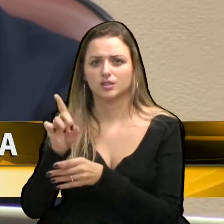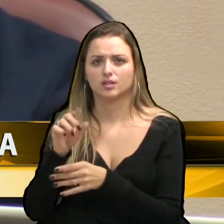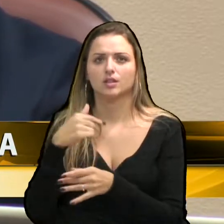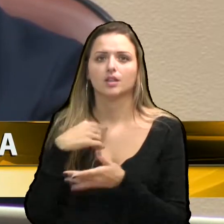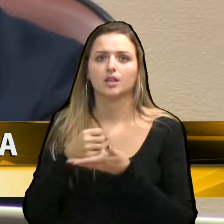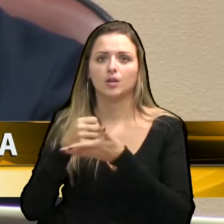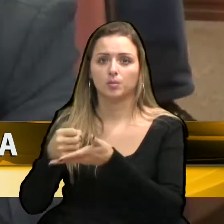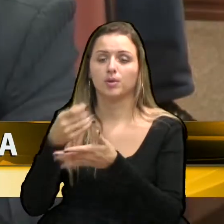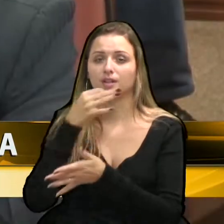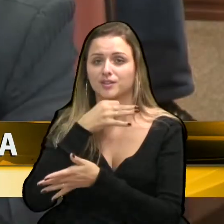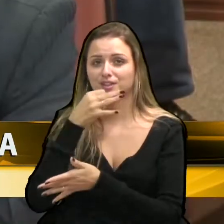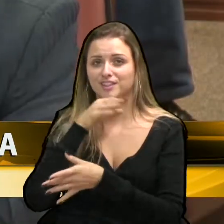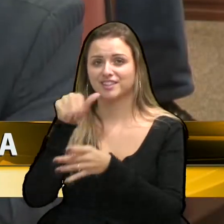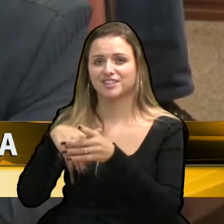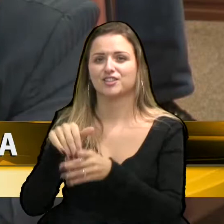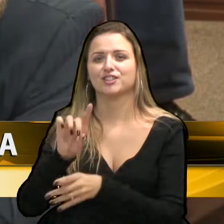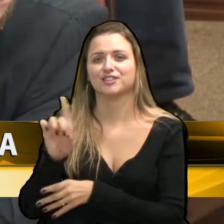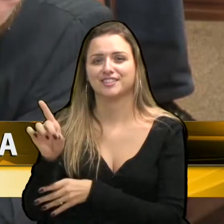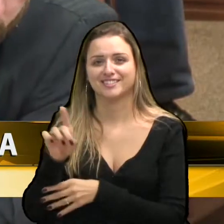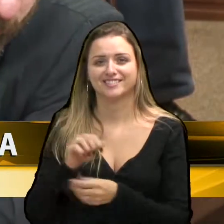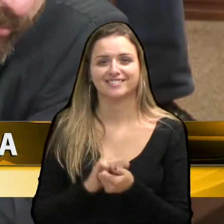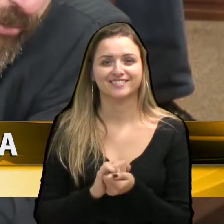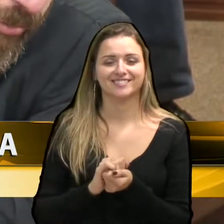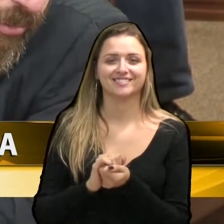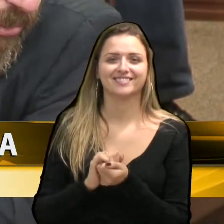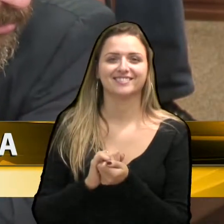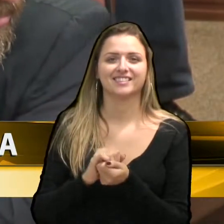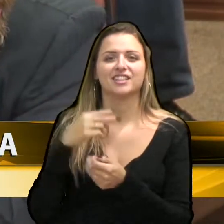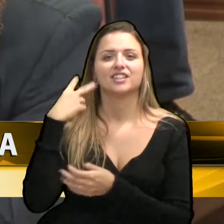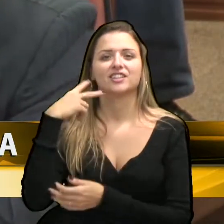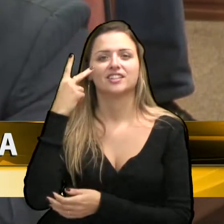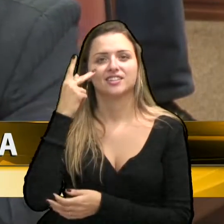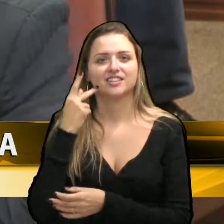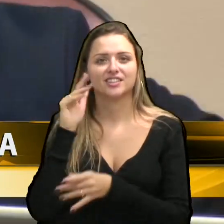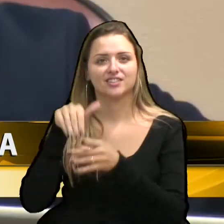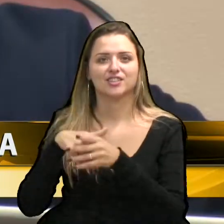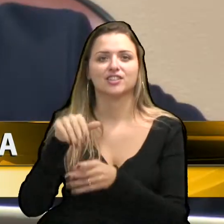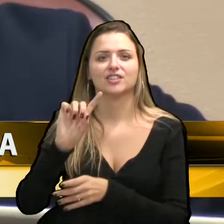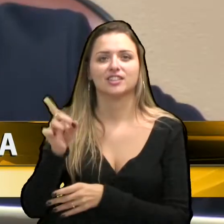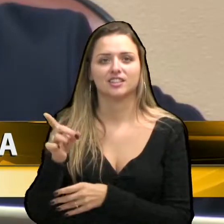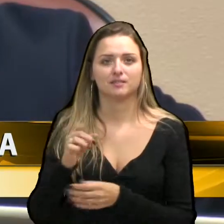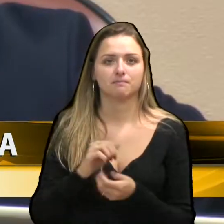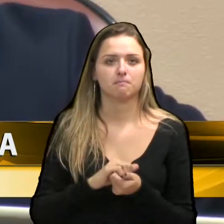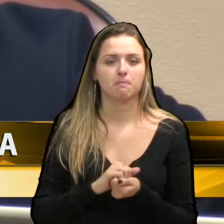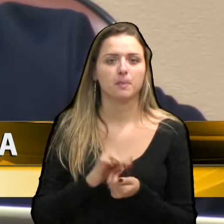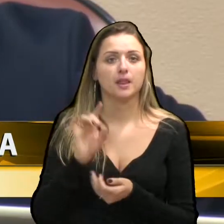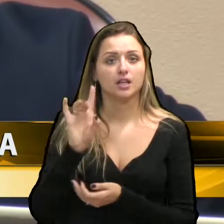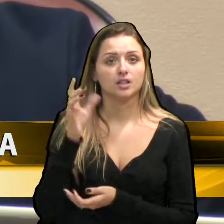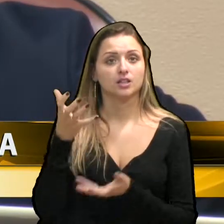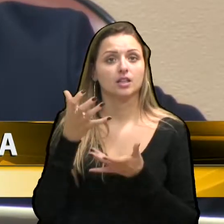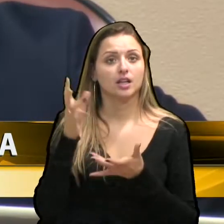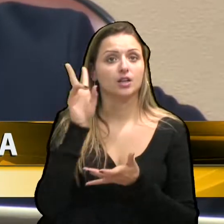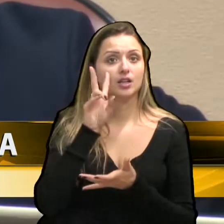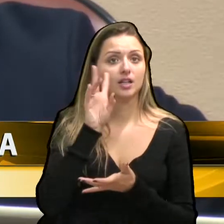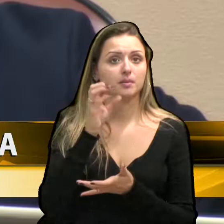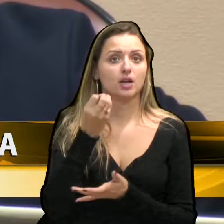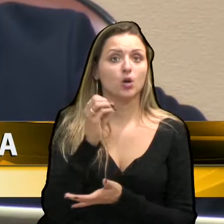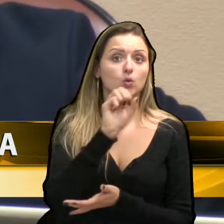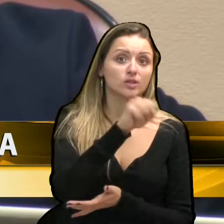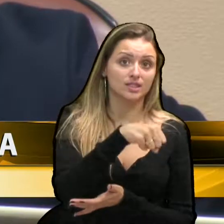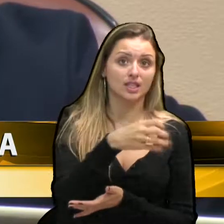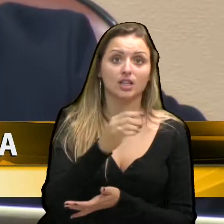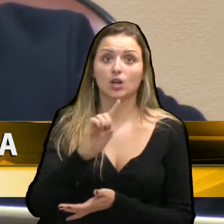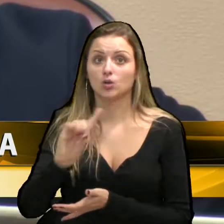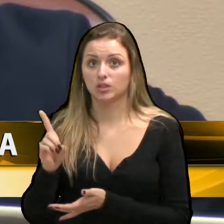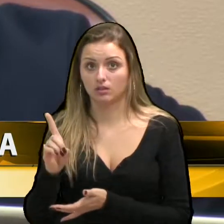de Caxias, senhor presidente, voto não. Vereador Renato Nunes votou não. Quero lembrar os vereadores que é só sim ou